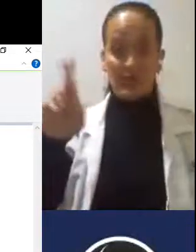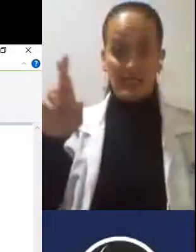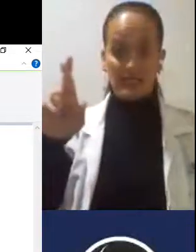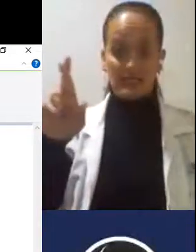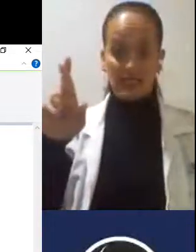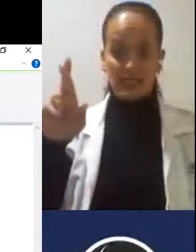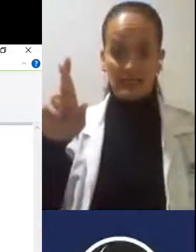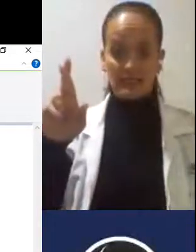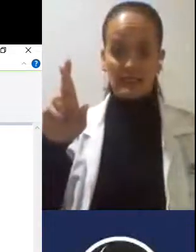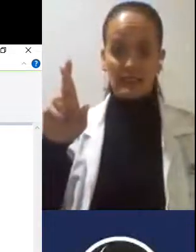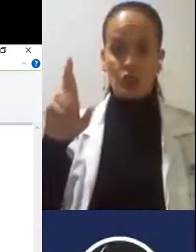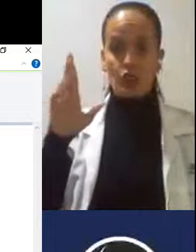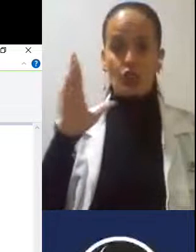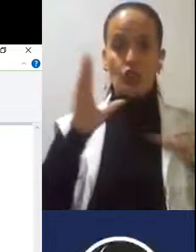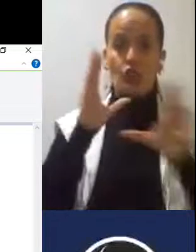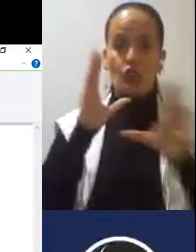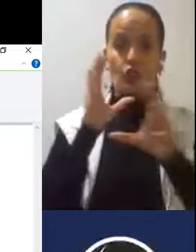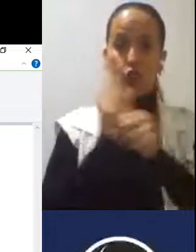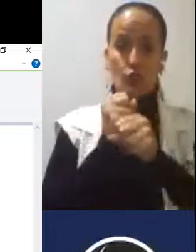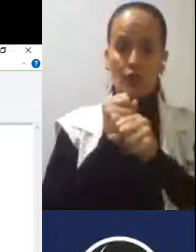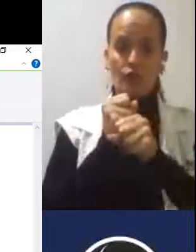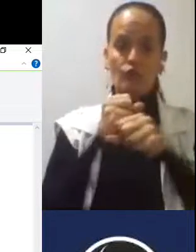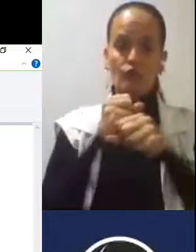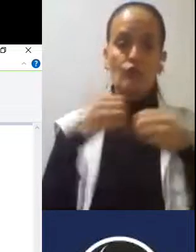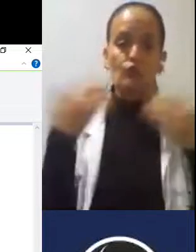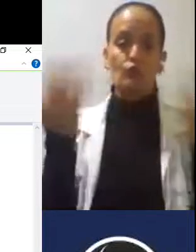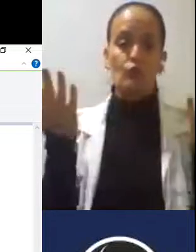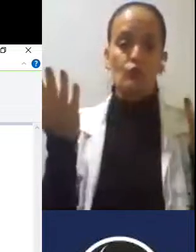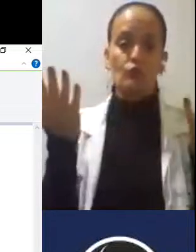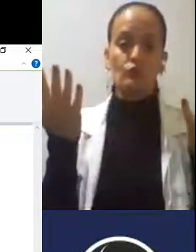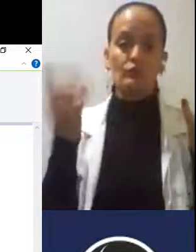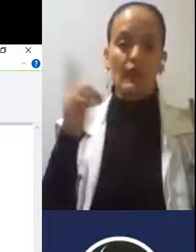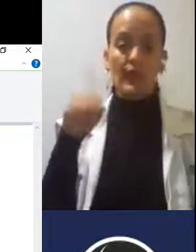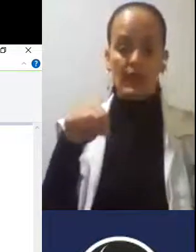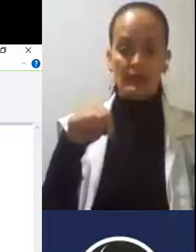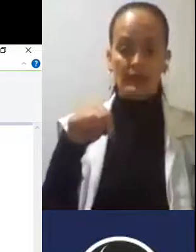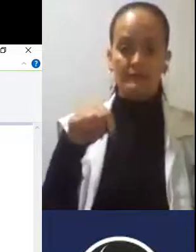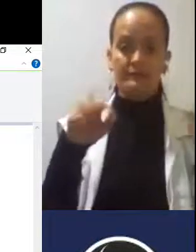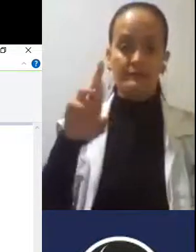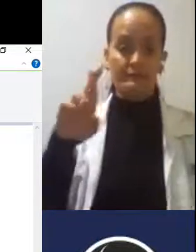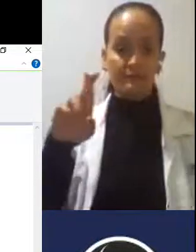total, vai ser quem? REC 1,